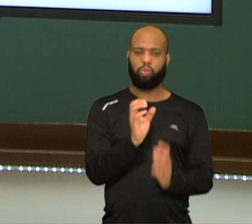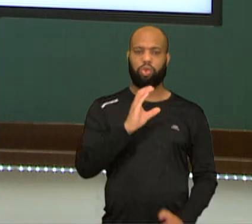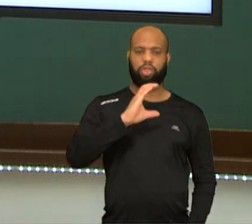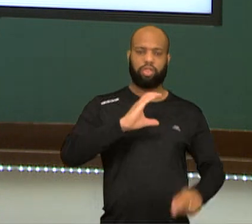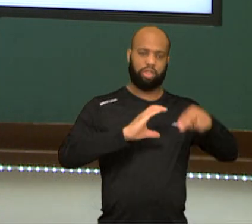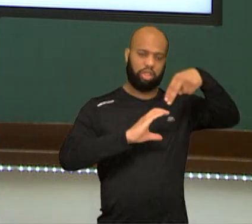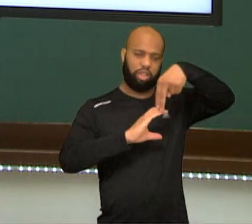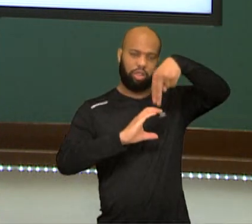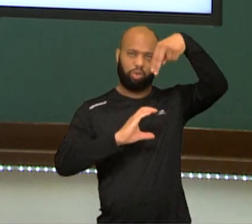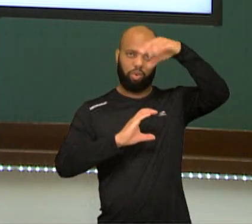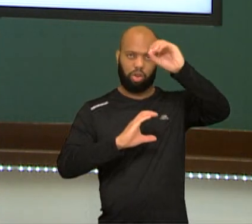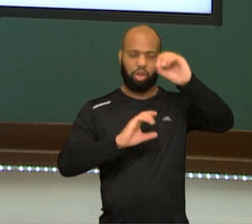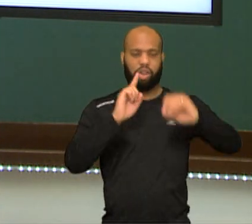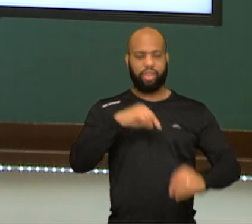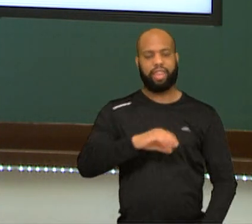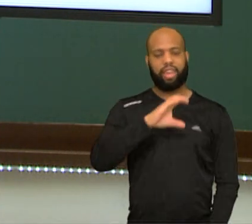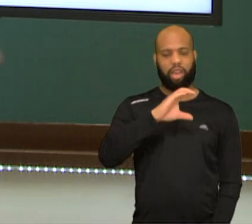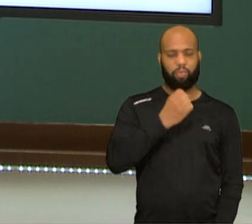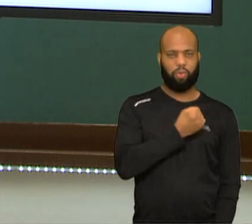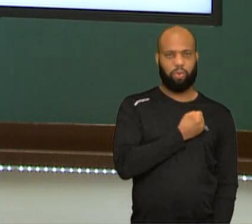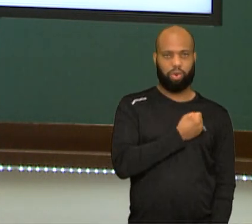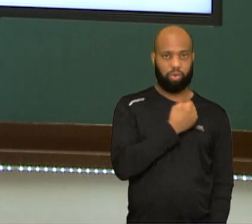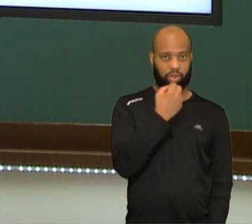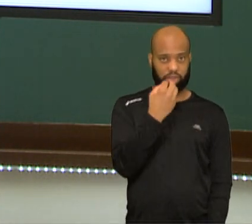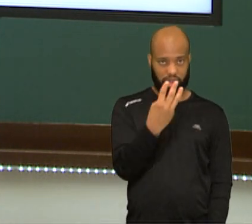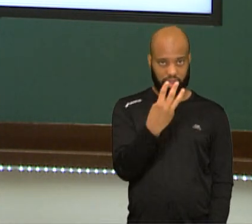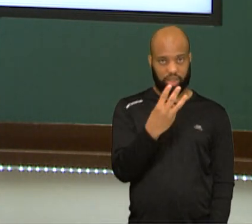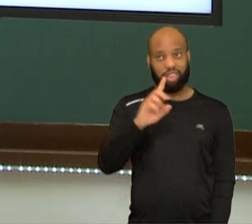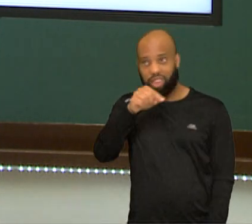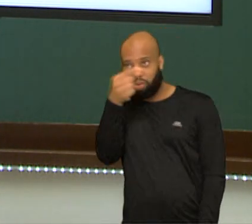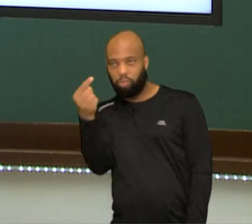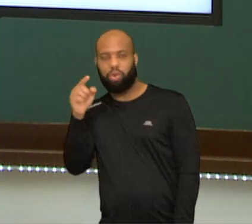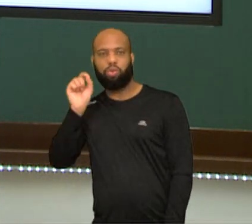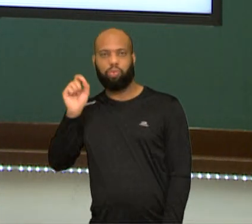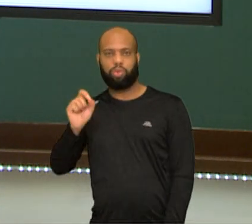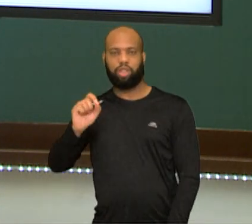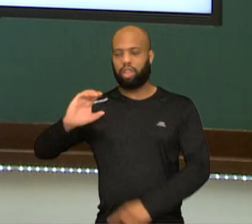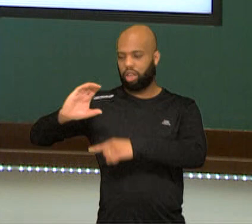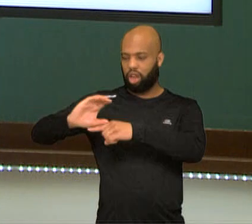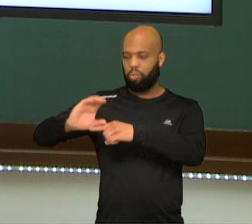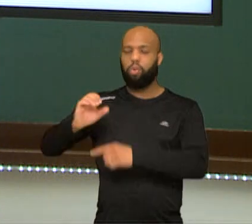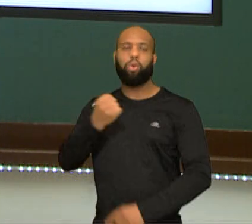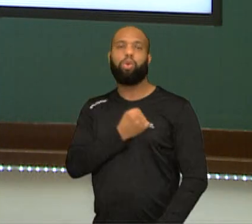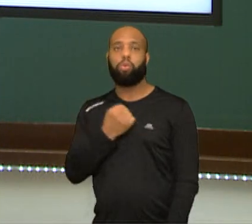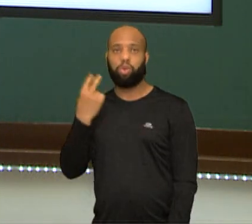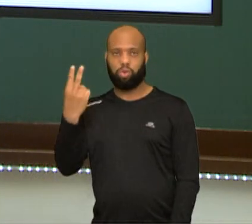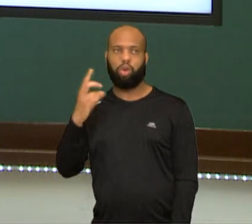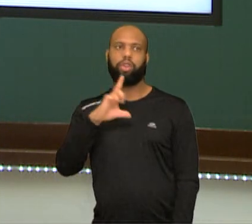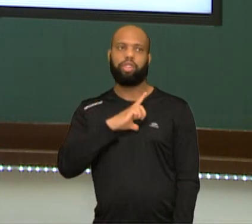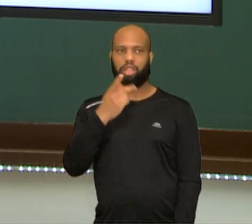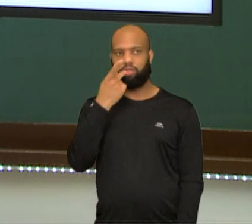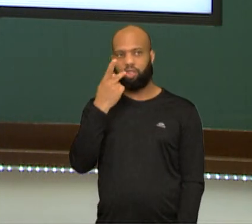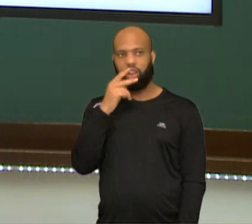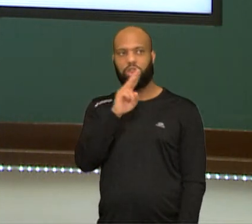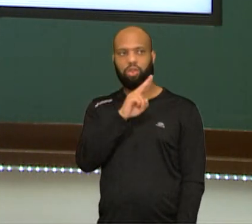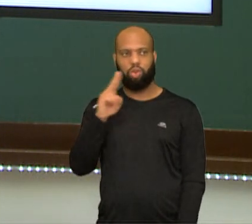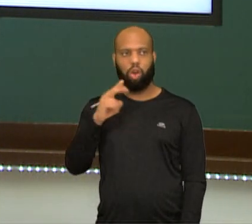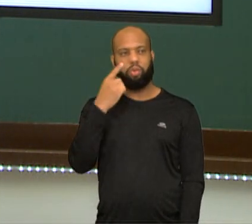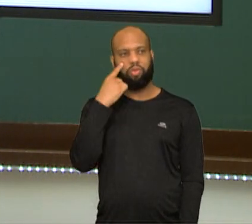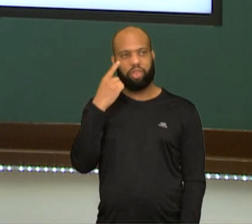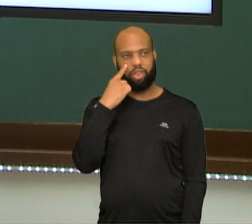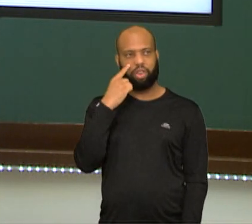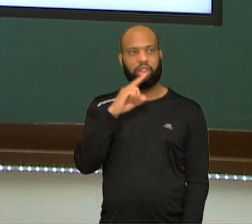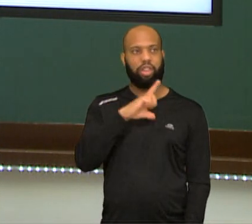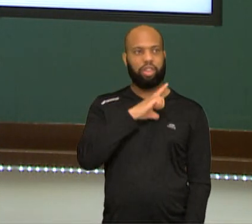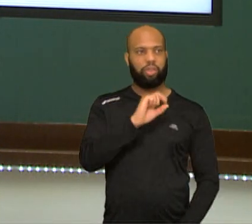ligado no carbono número 3 e ali no carbono número 2. Então, isso tem que ser especificado no nome.